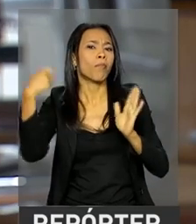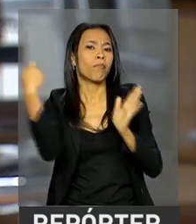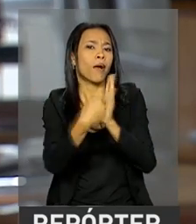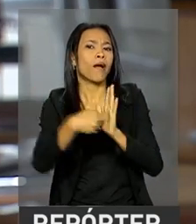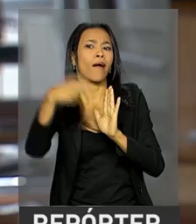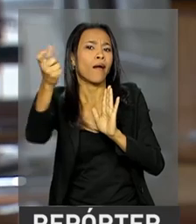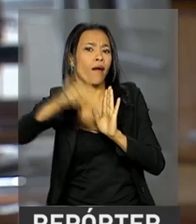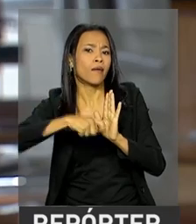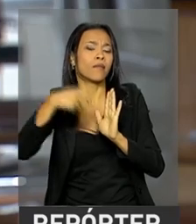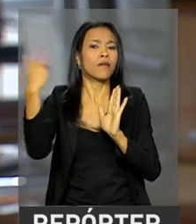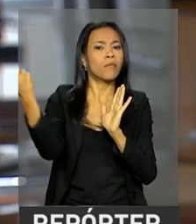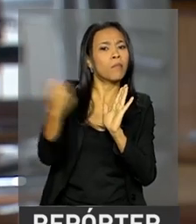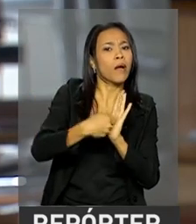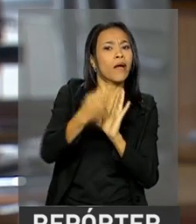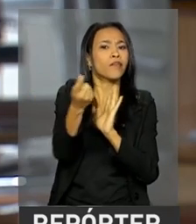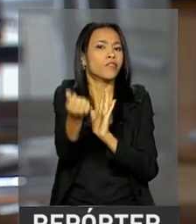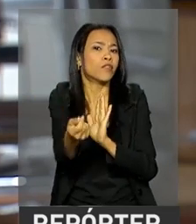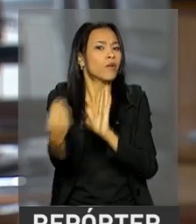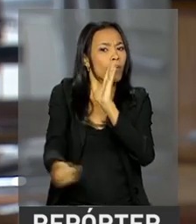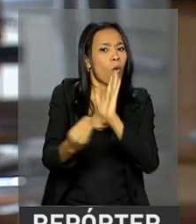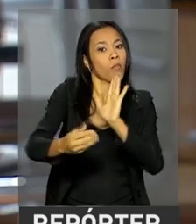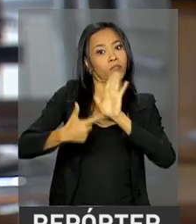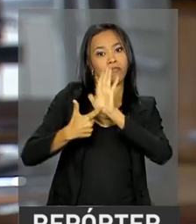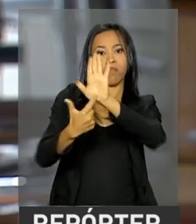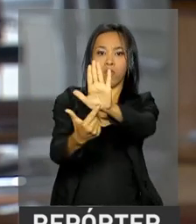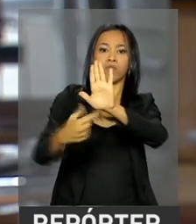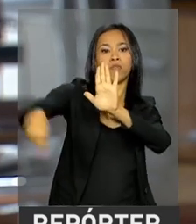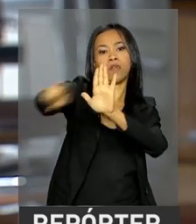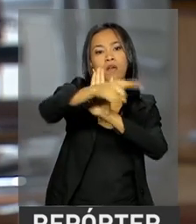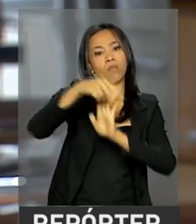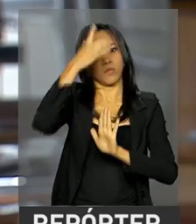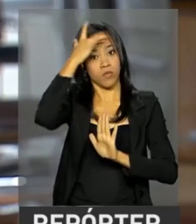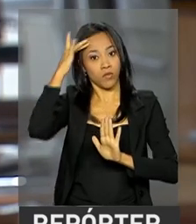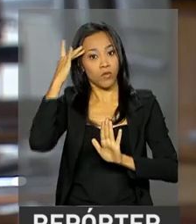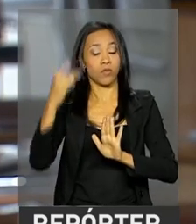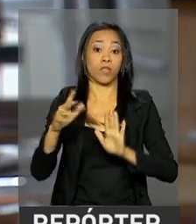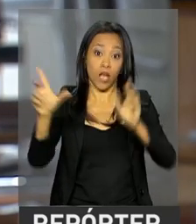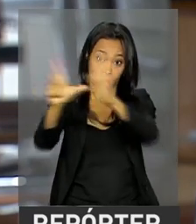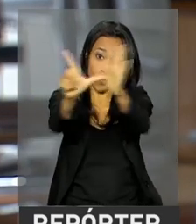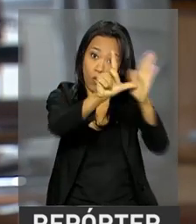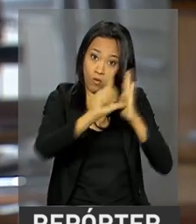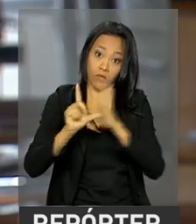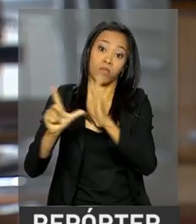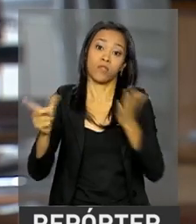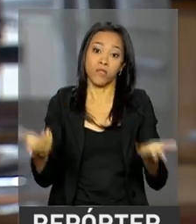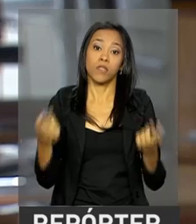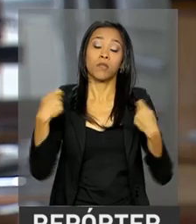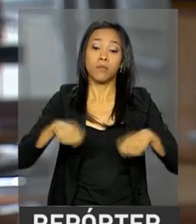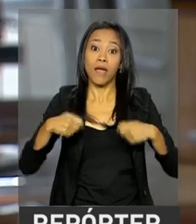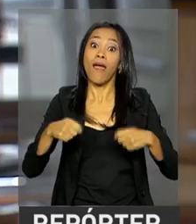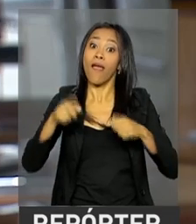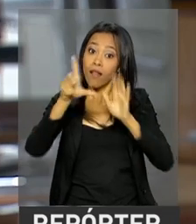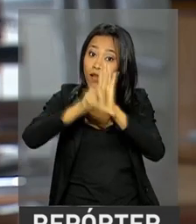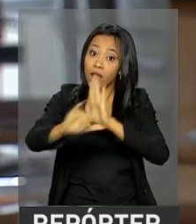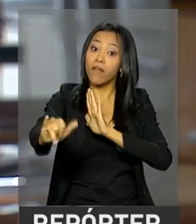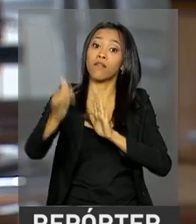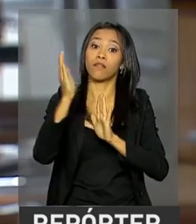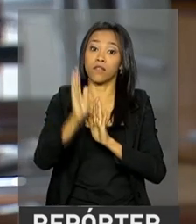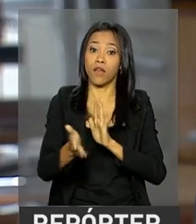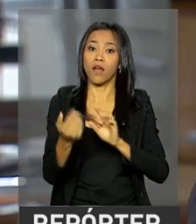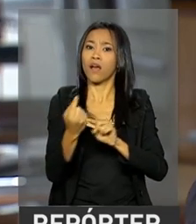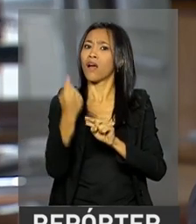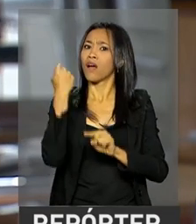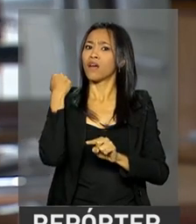os descontos oferecidos em função do meio de pagamento. Essa regra ela vai se tornar lei, mas já estava valendo porque havia